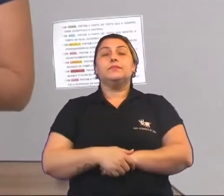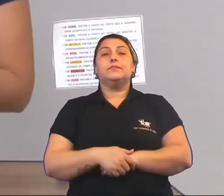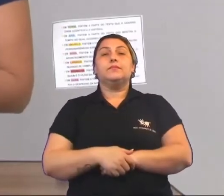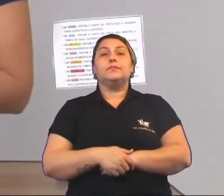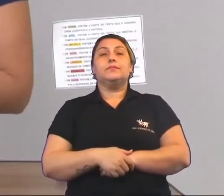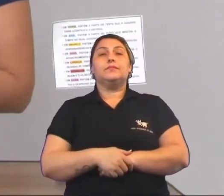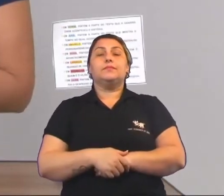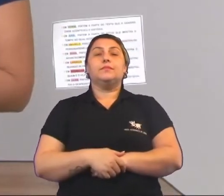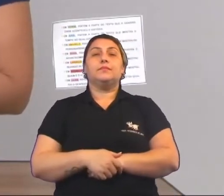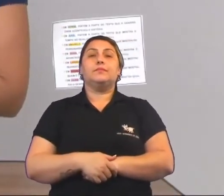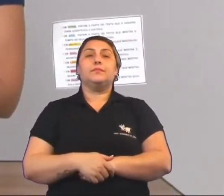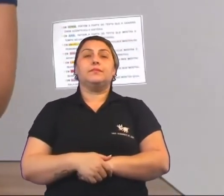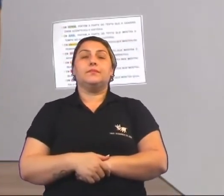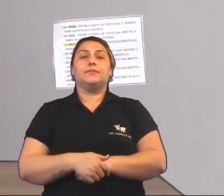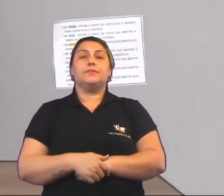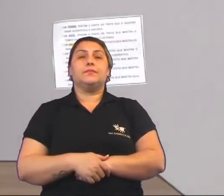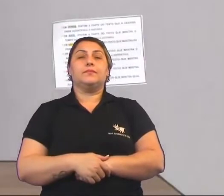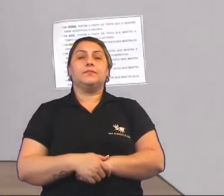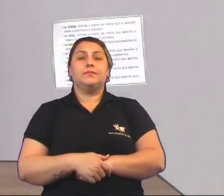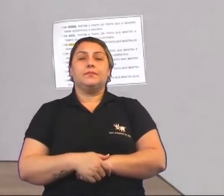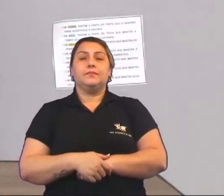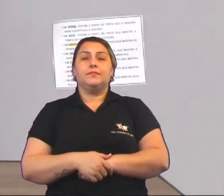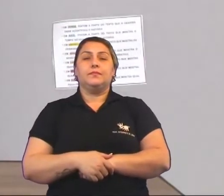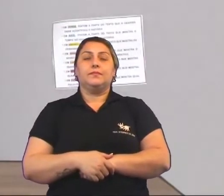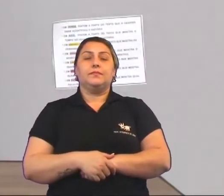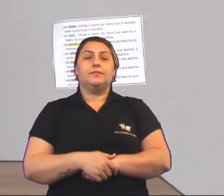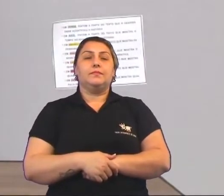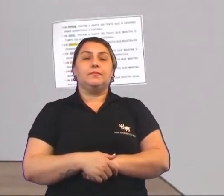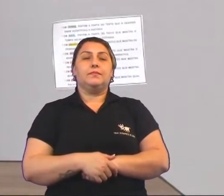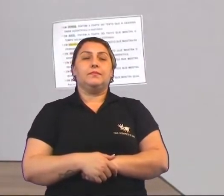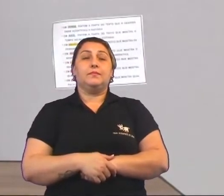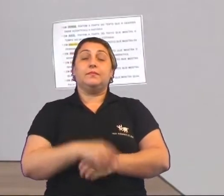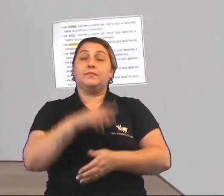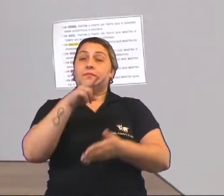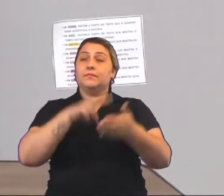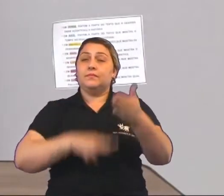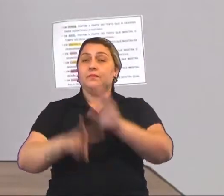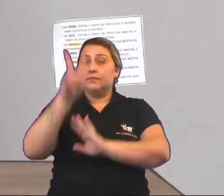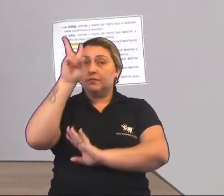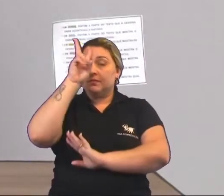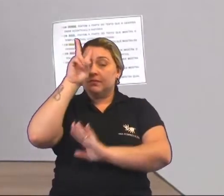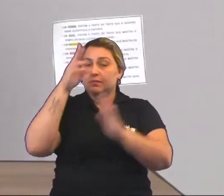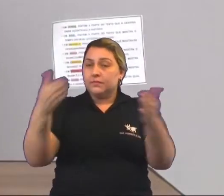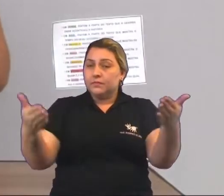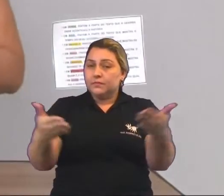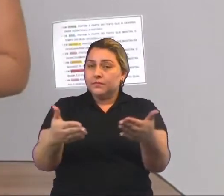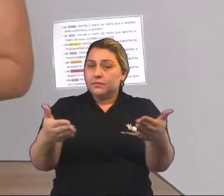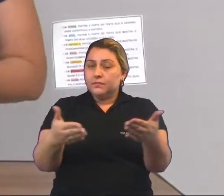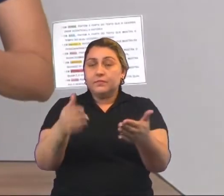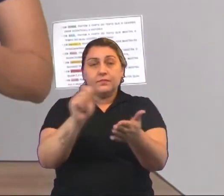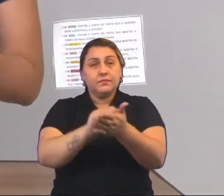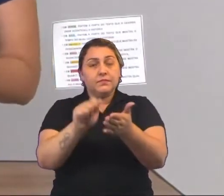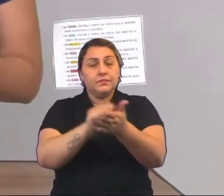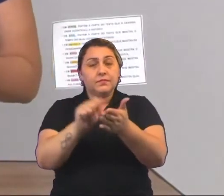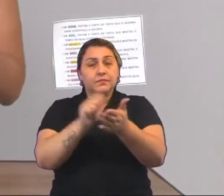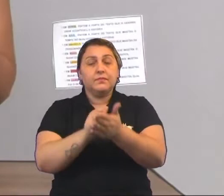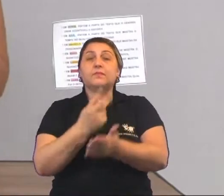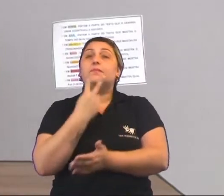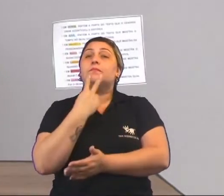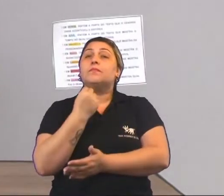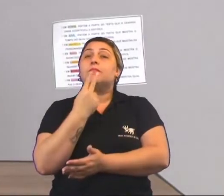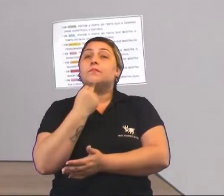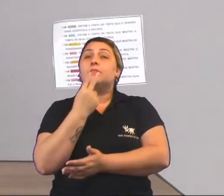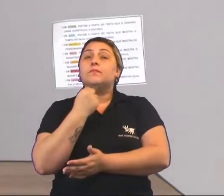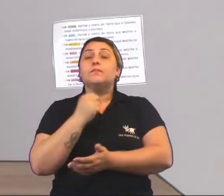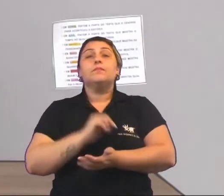aqui o nosso cartaz, certinho? E nós vamos ler uma história agora que foi escrita por